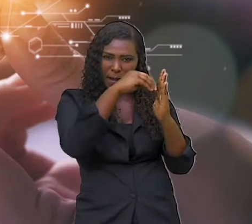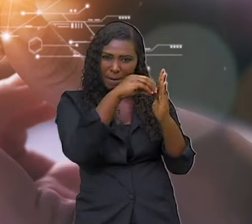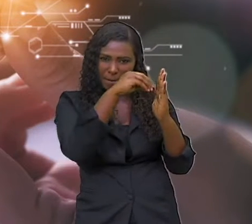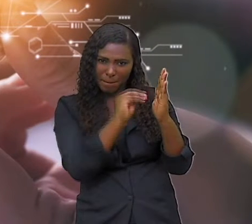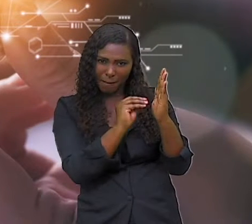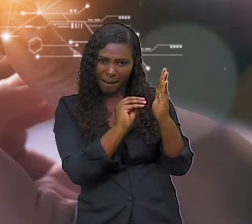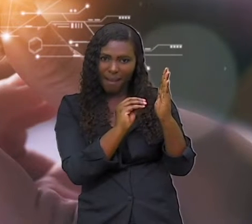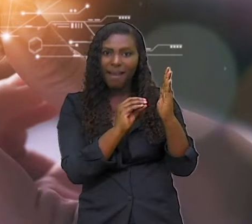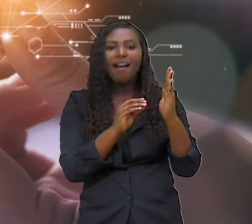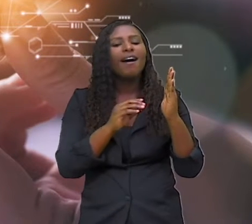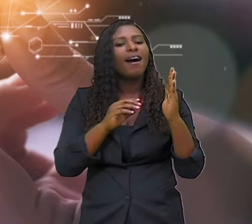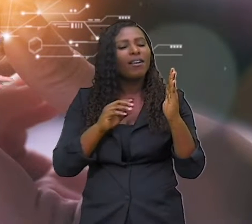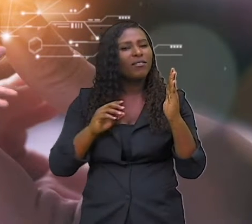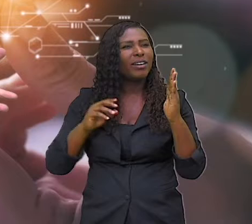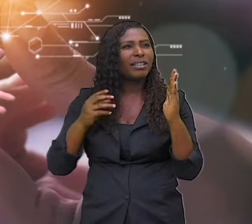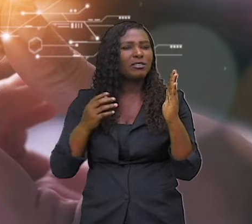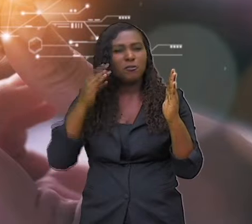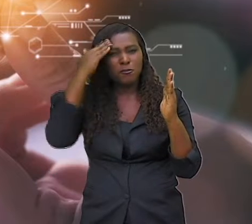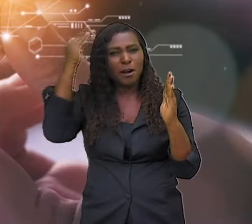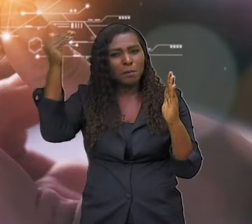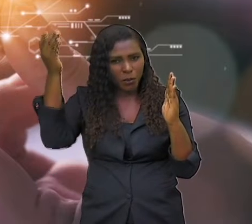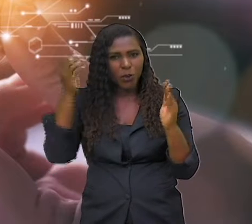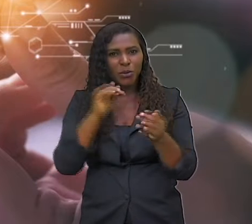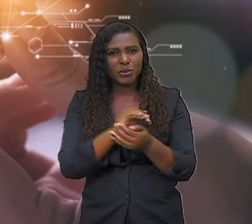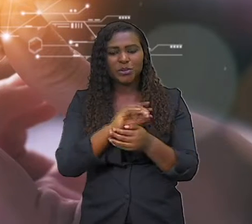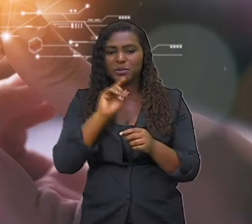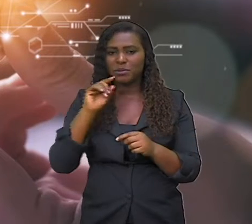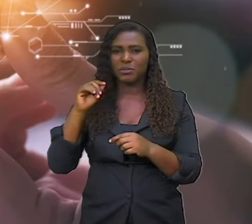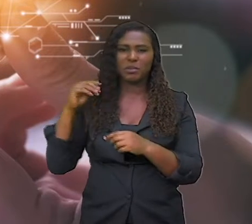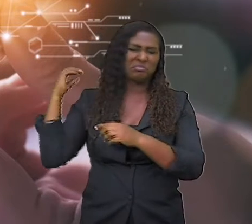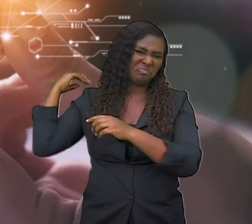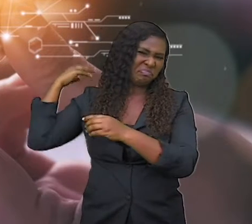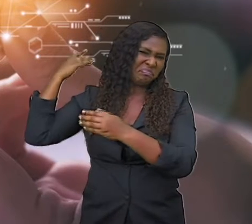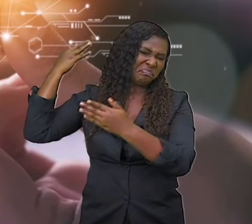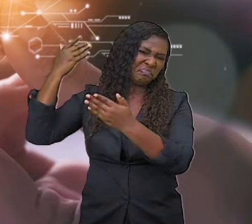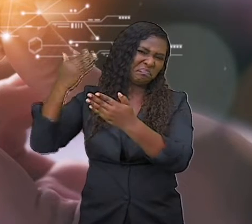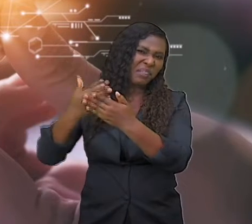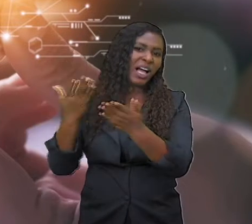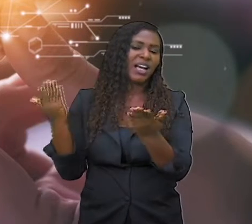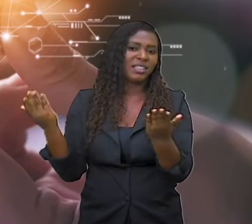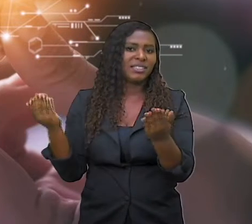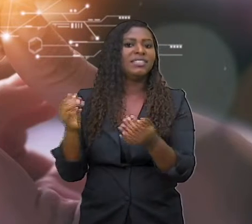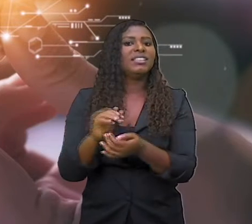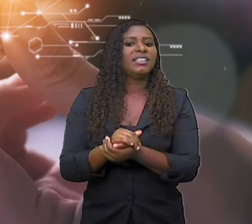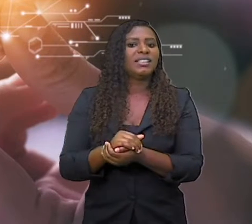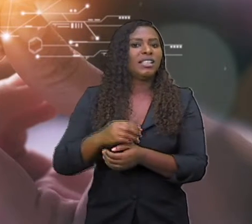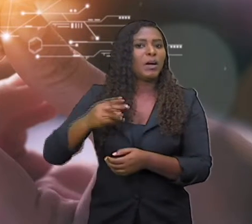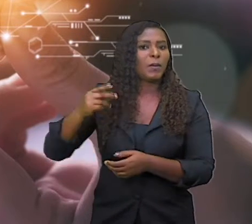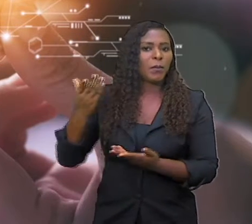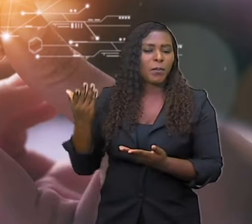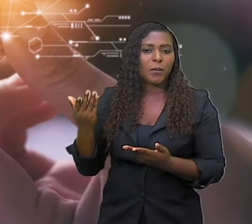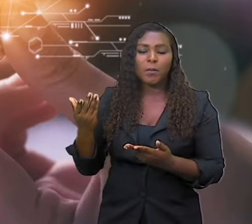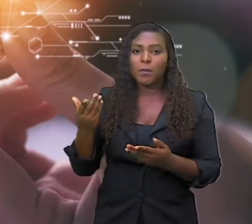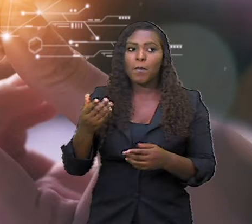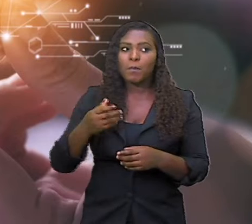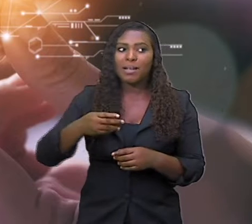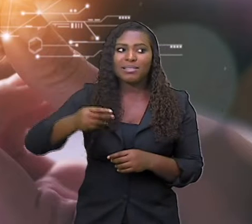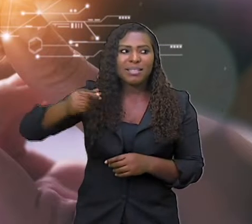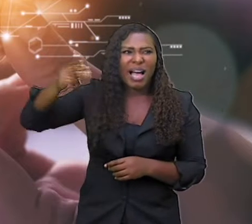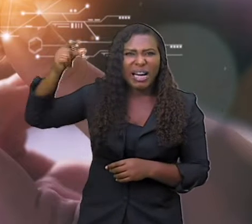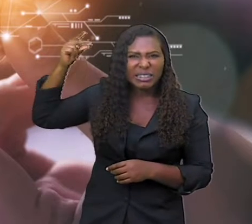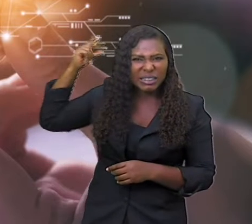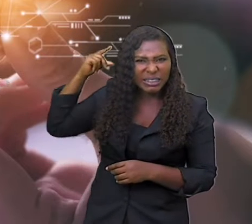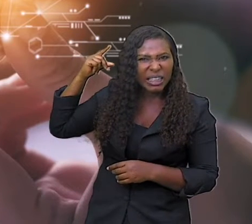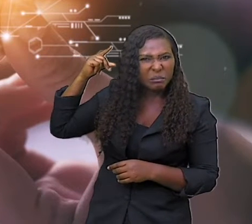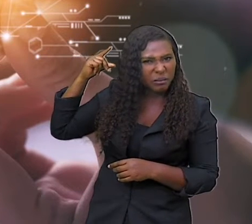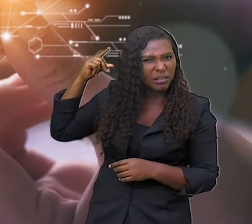instalações elétricas, das edificações, das nossas casas, das nossas escolas, era